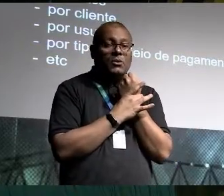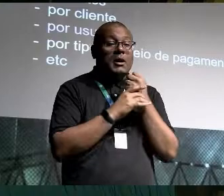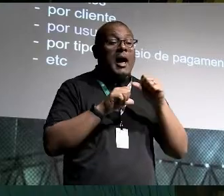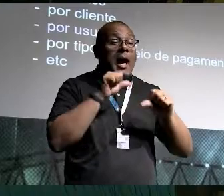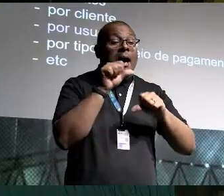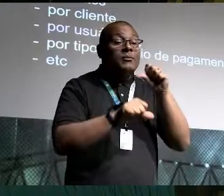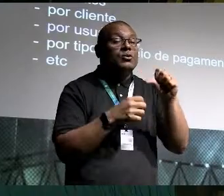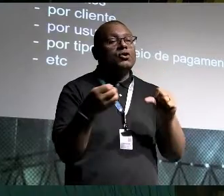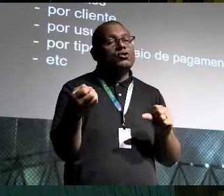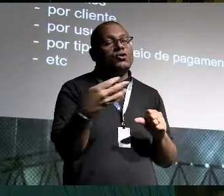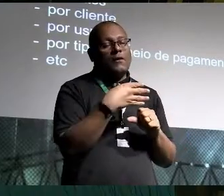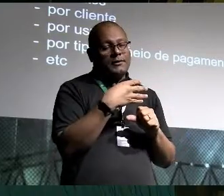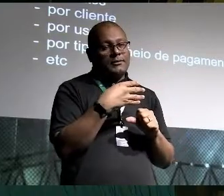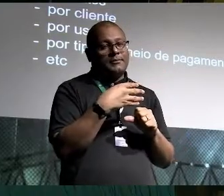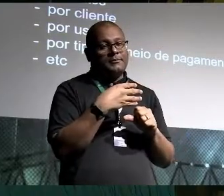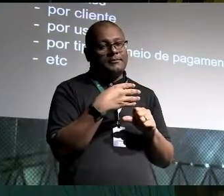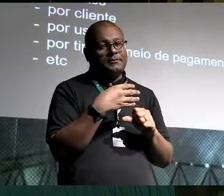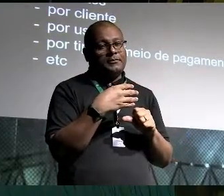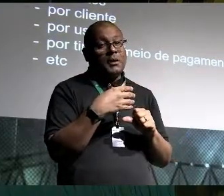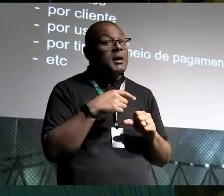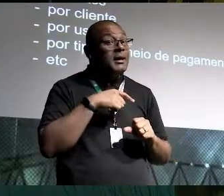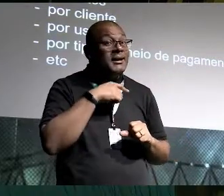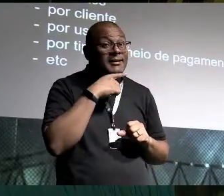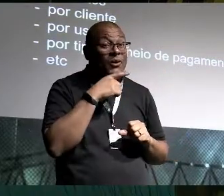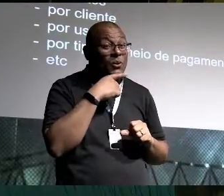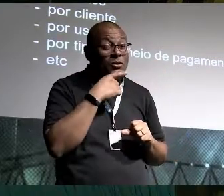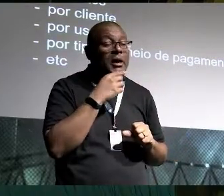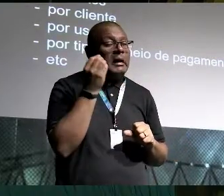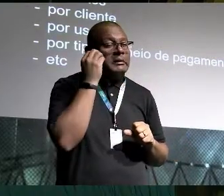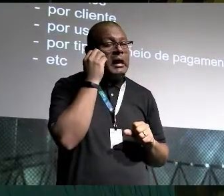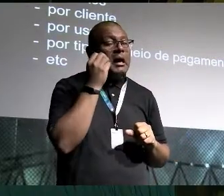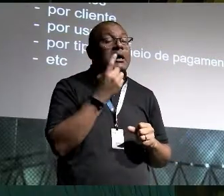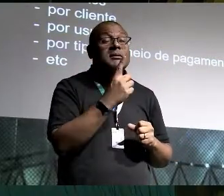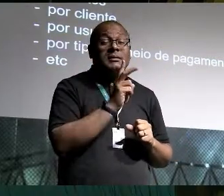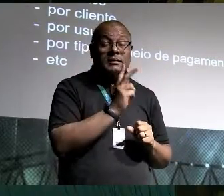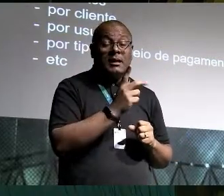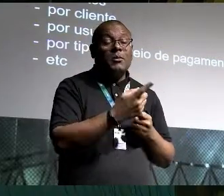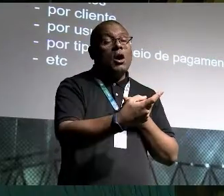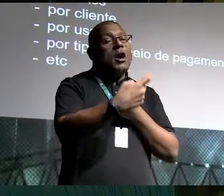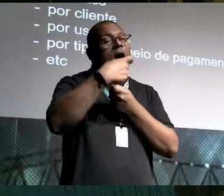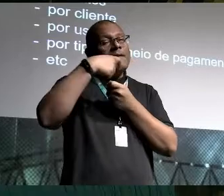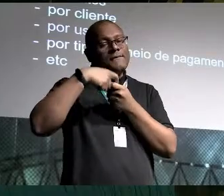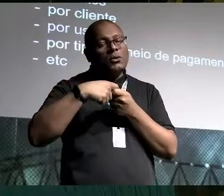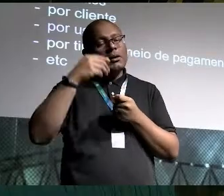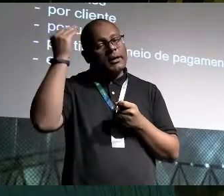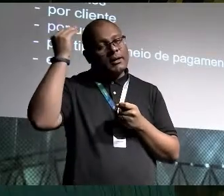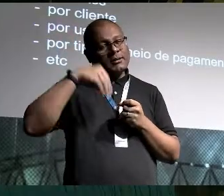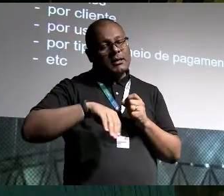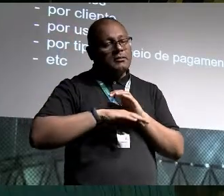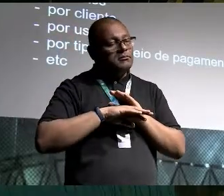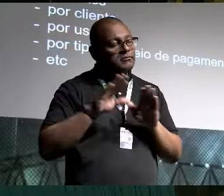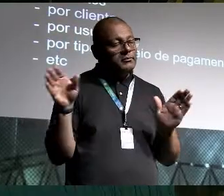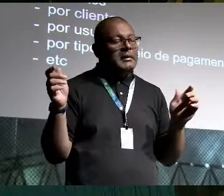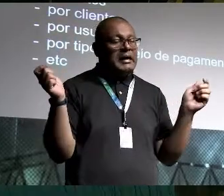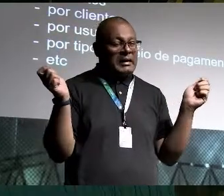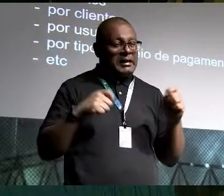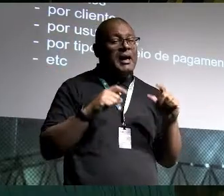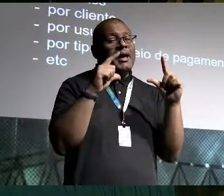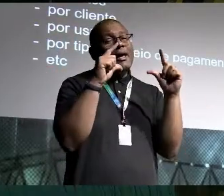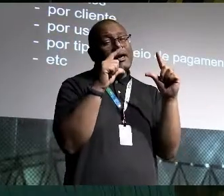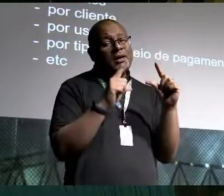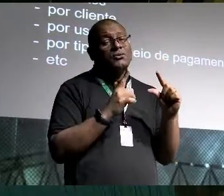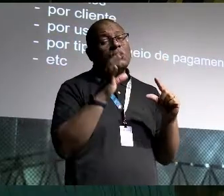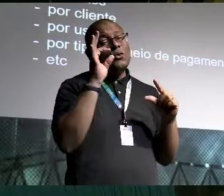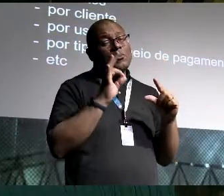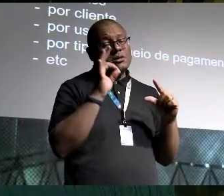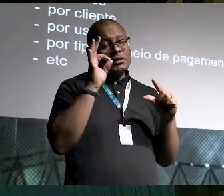de novas funcionalidades. Caso nada saia como planejado, a gente tem sempre a possibilidade de reverter, de reduzir a